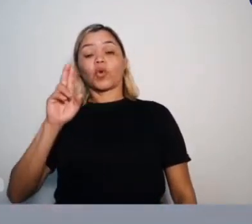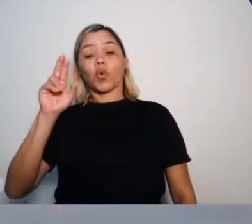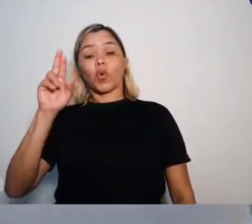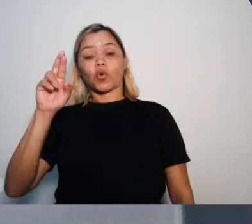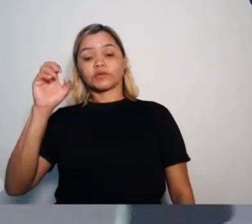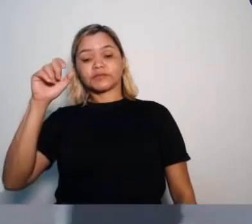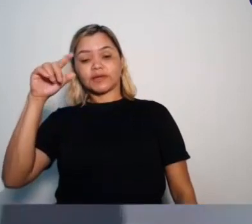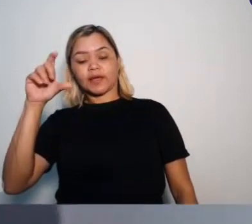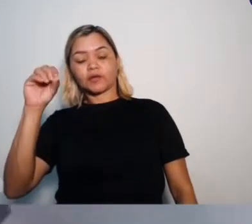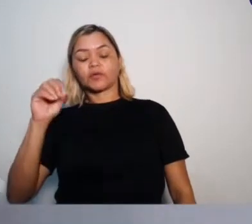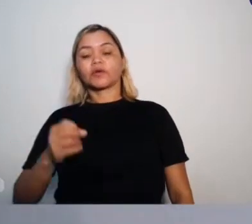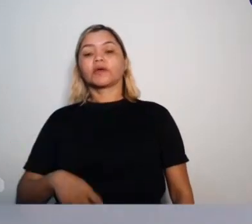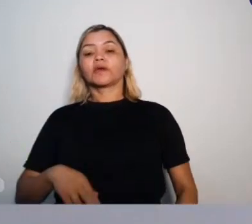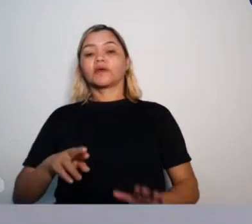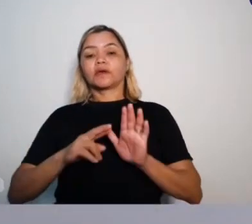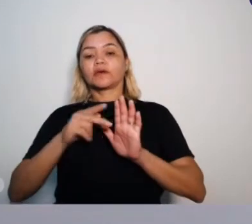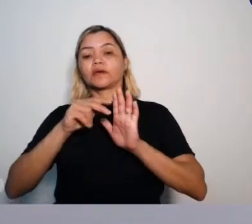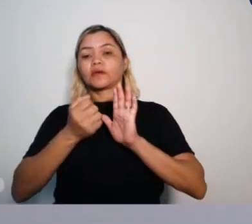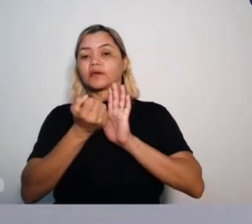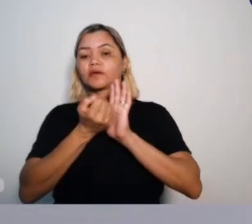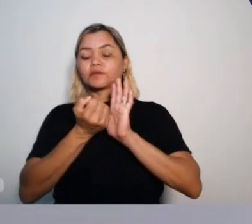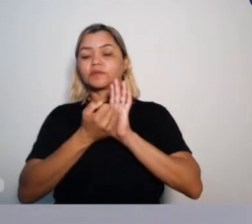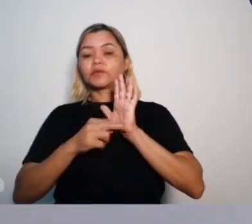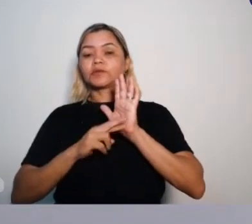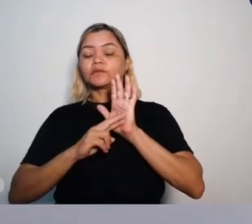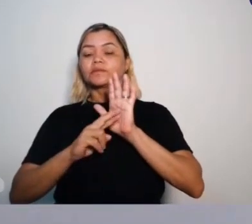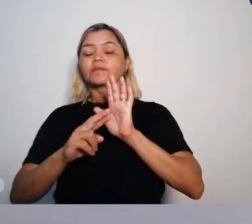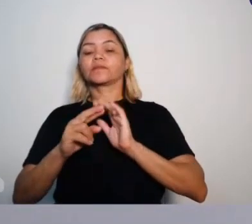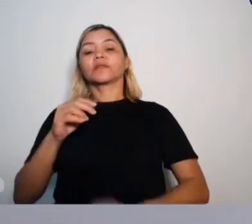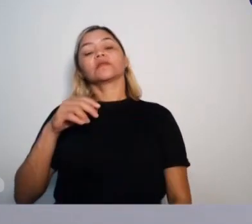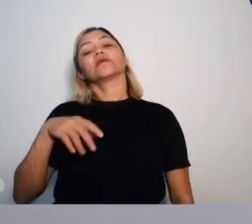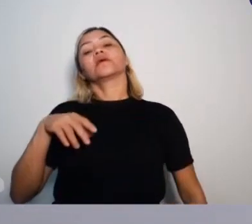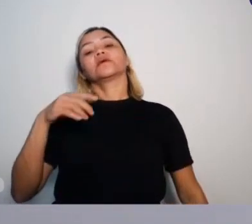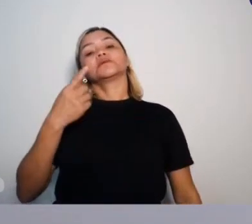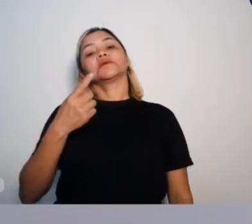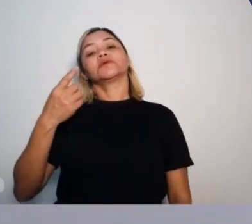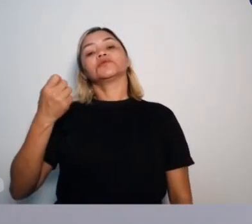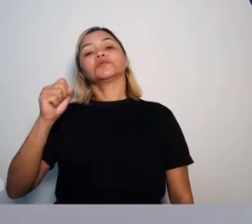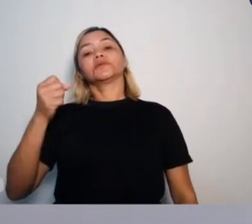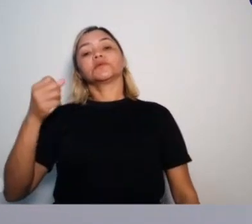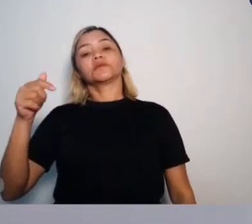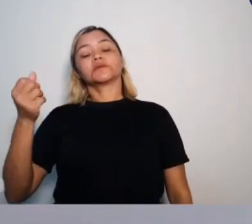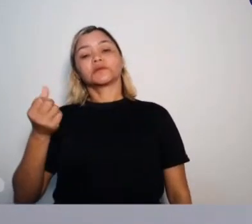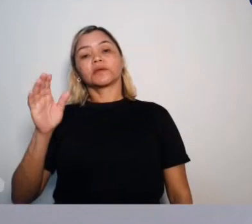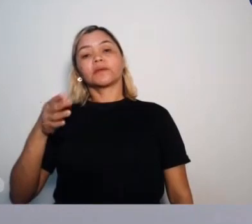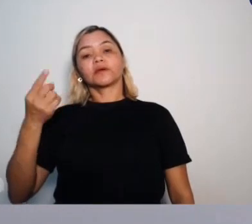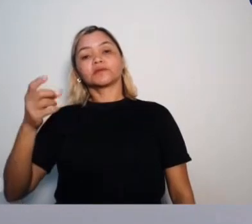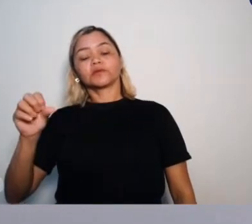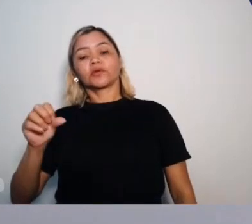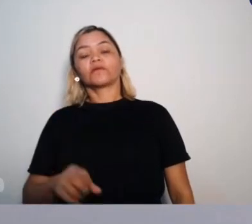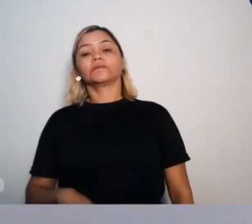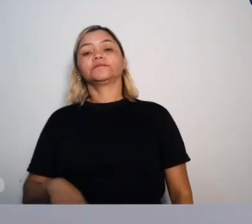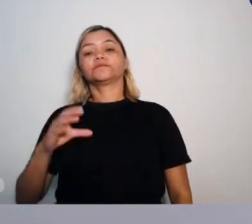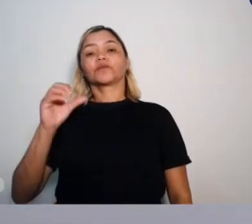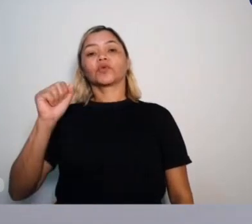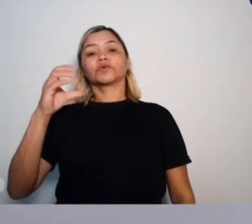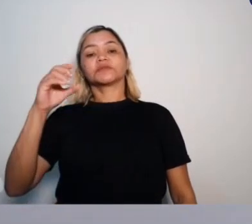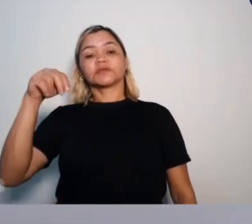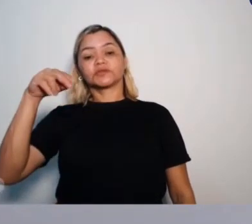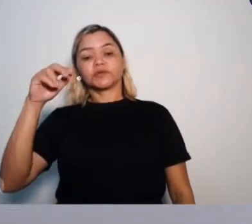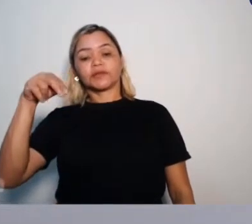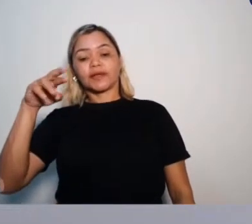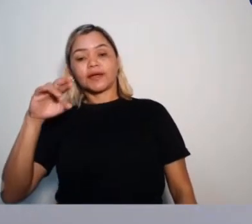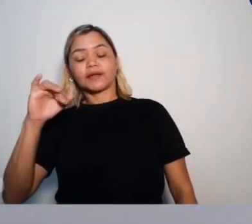número 186 de 2019. Da concessionária Rodovias do